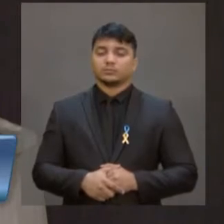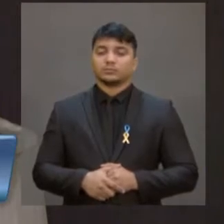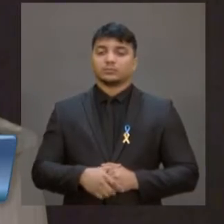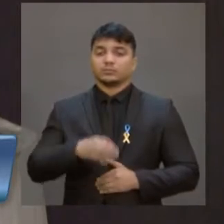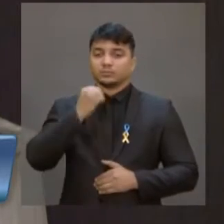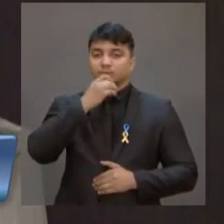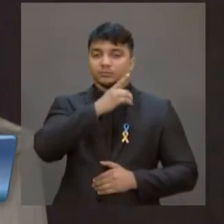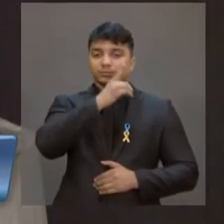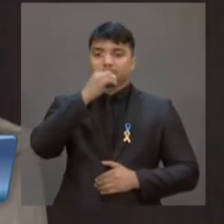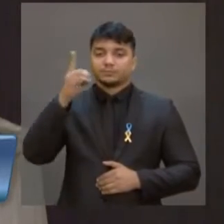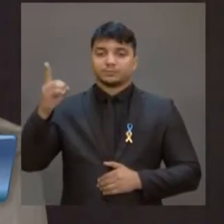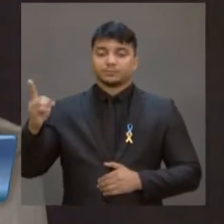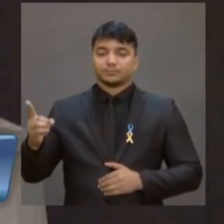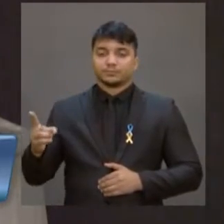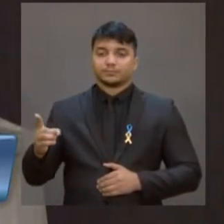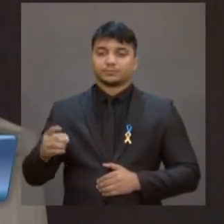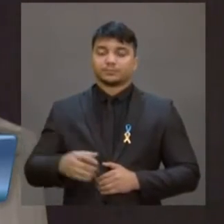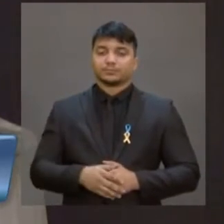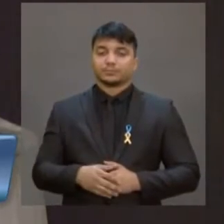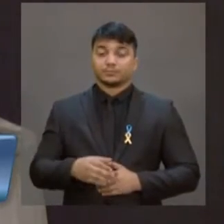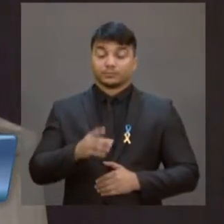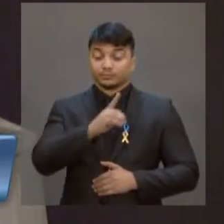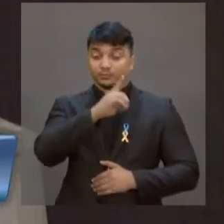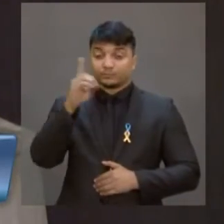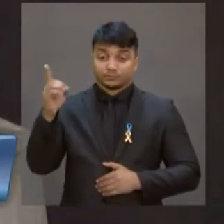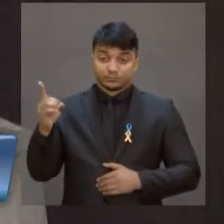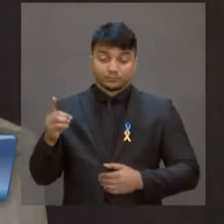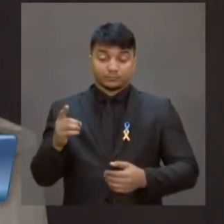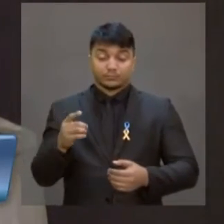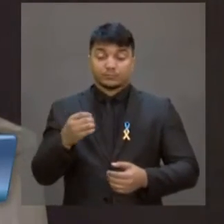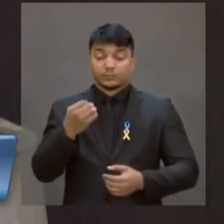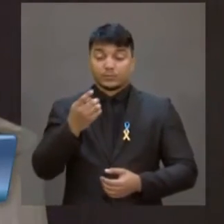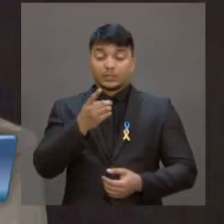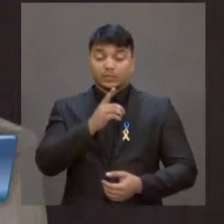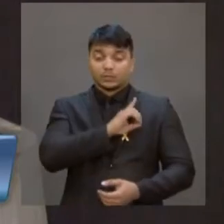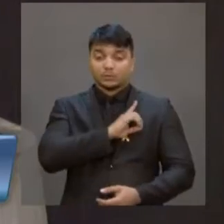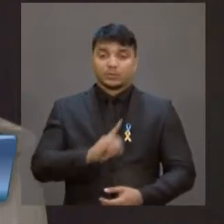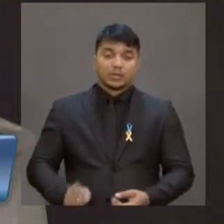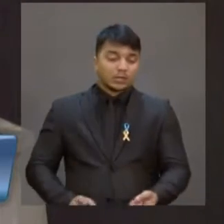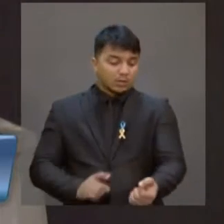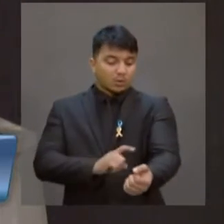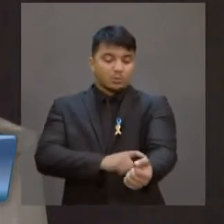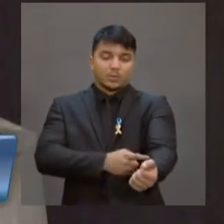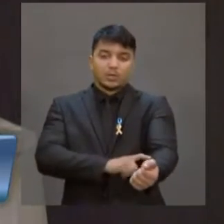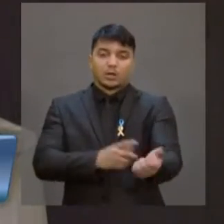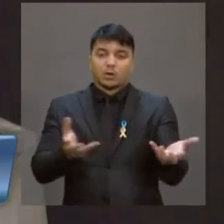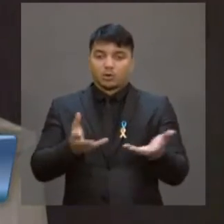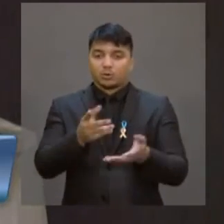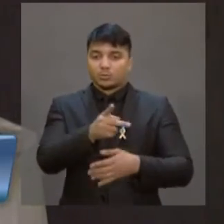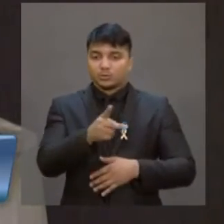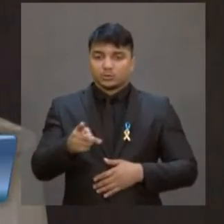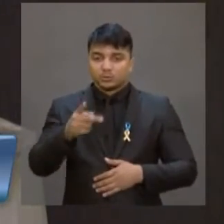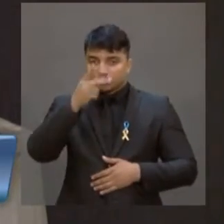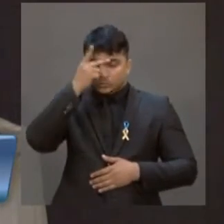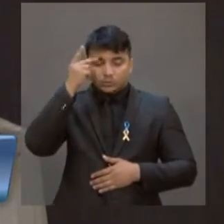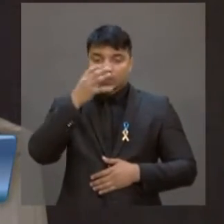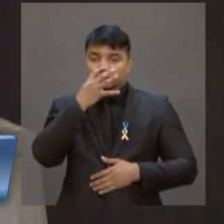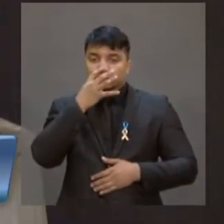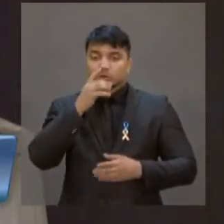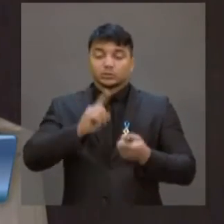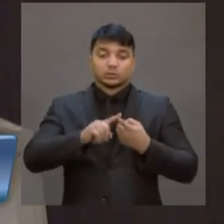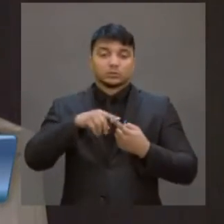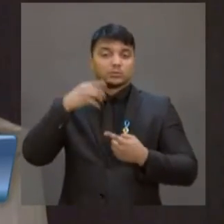Bom dia. Bom dia, deputado Eumano, que ora preside a sessão. Bom dia àqueles que nos veem e ouvem, aos trabalhadores